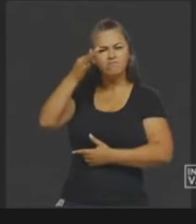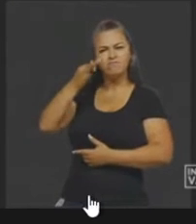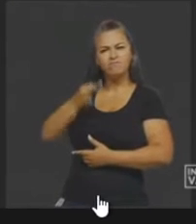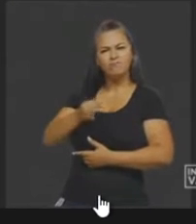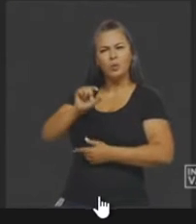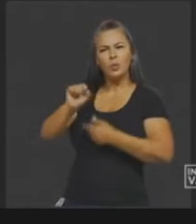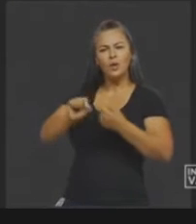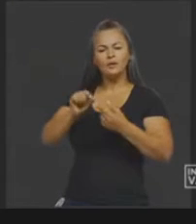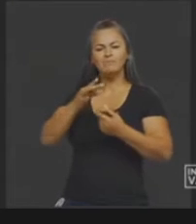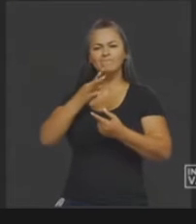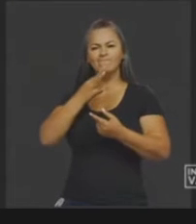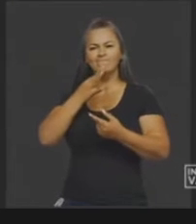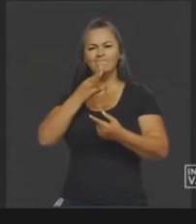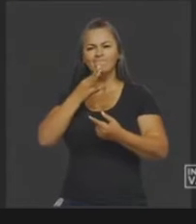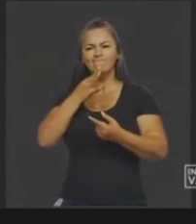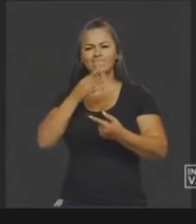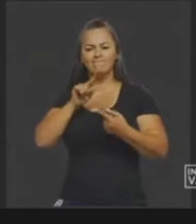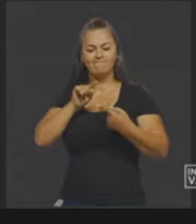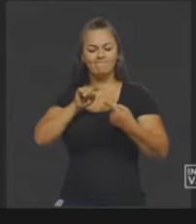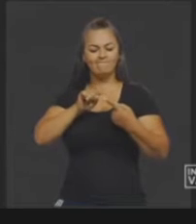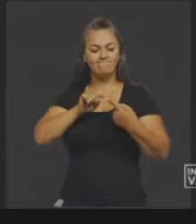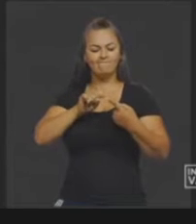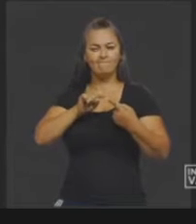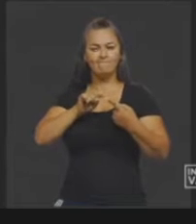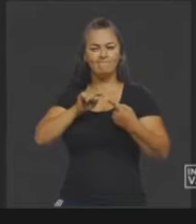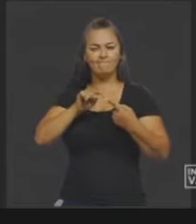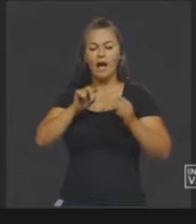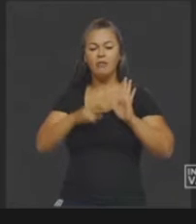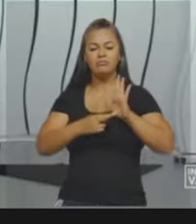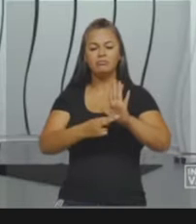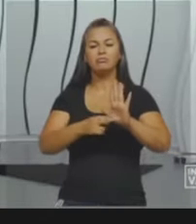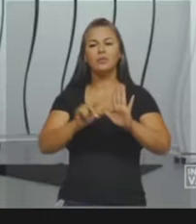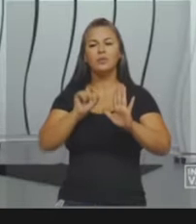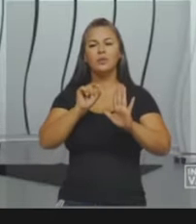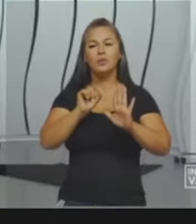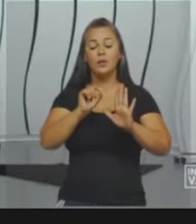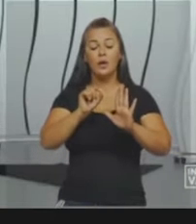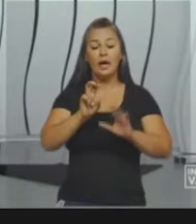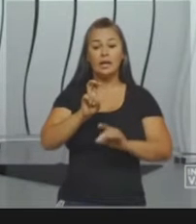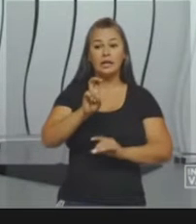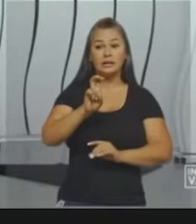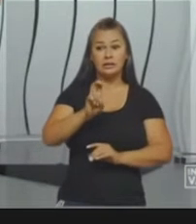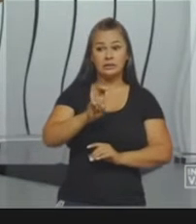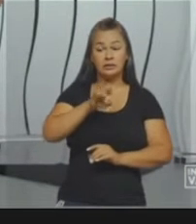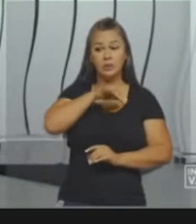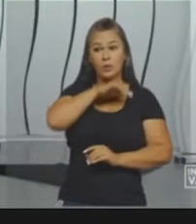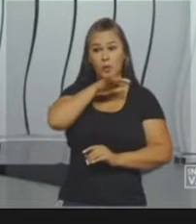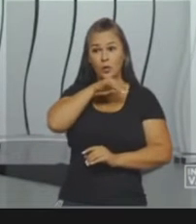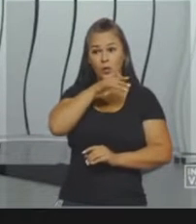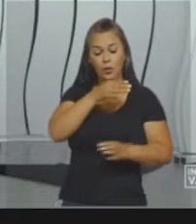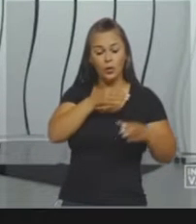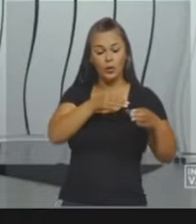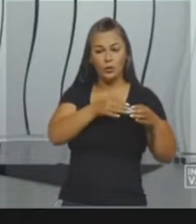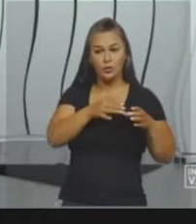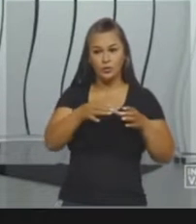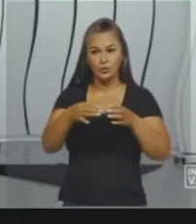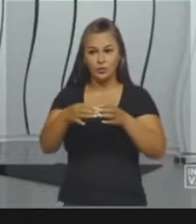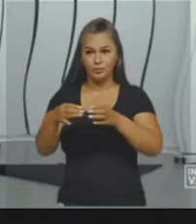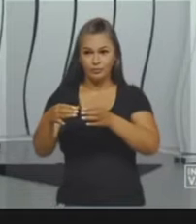5 reinos. Então, essa aula de taxonomia hoje, nós já vamos ver aí as classificações dos seres vivos em